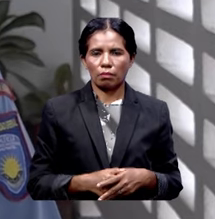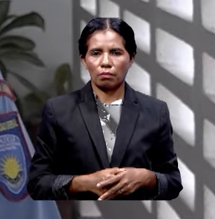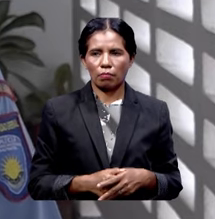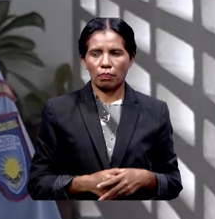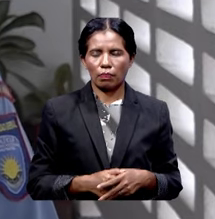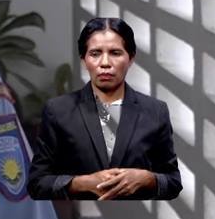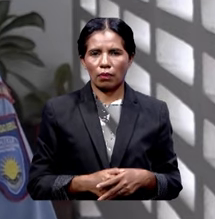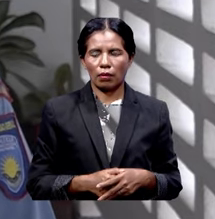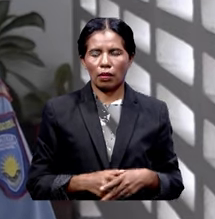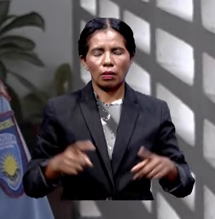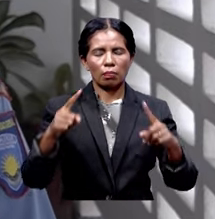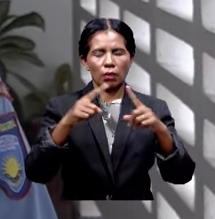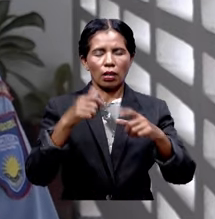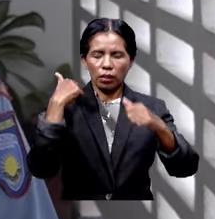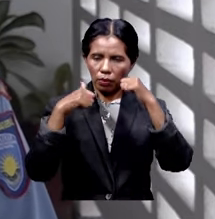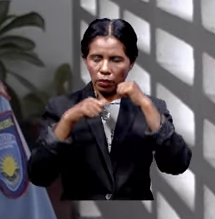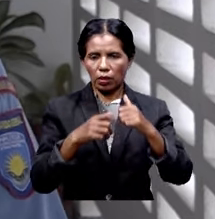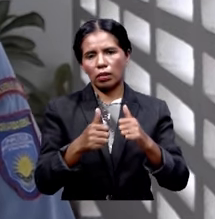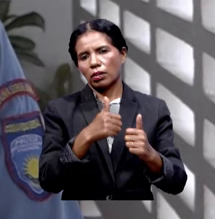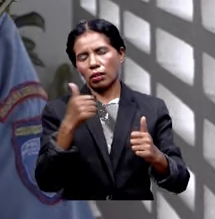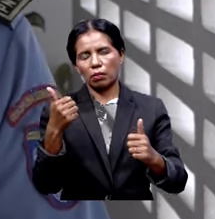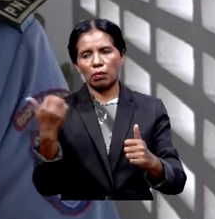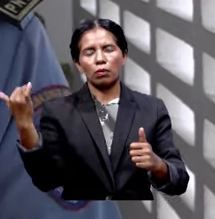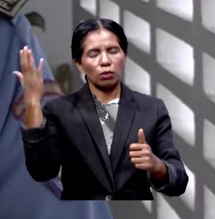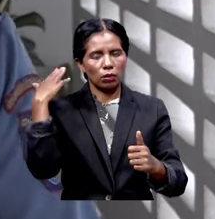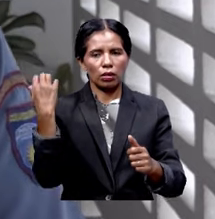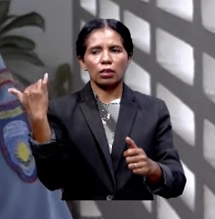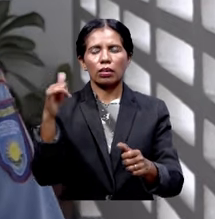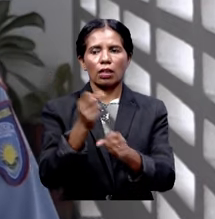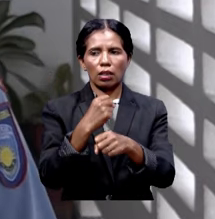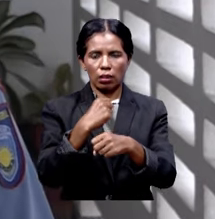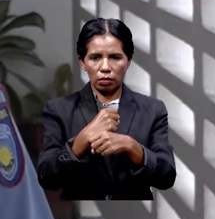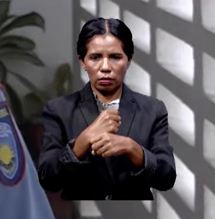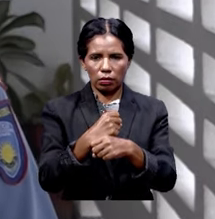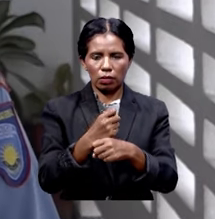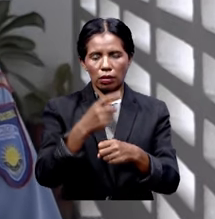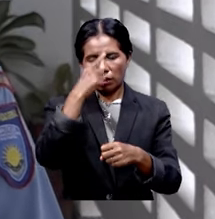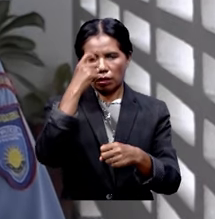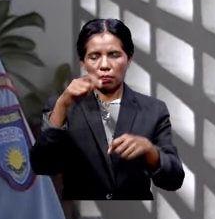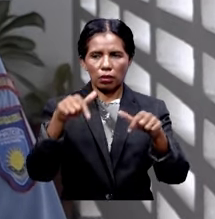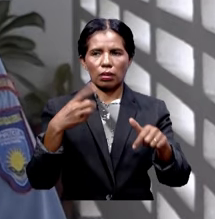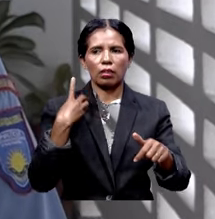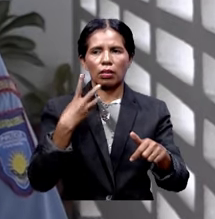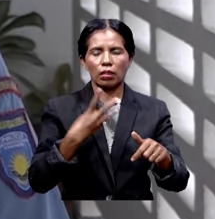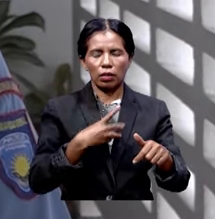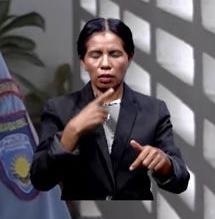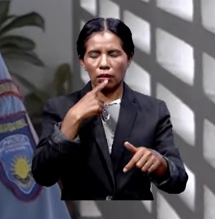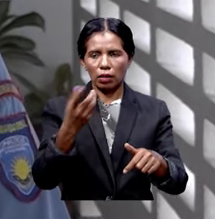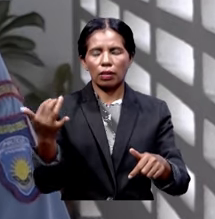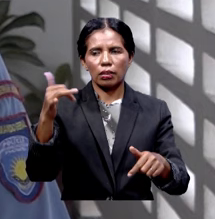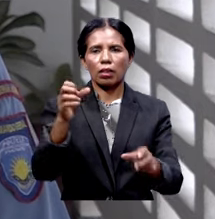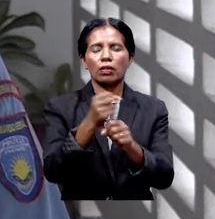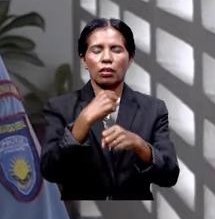ba atividade também uluk ser halo tambah nemak ita autoriza sira atu